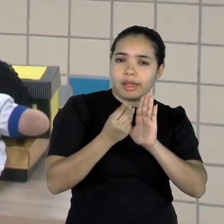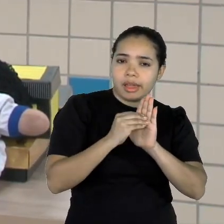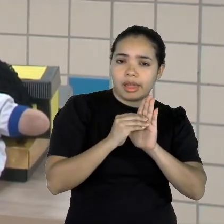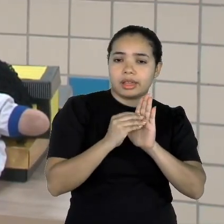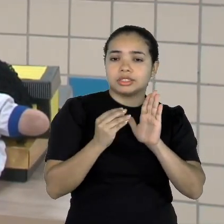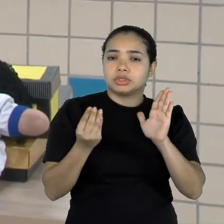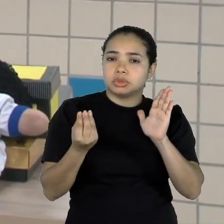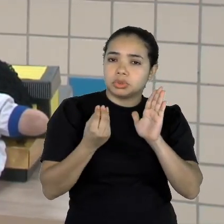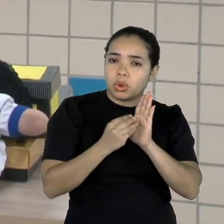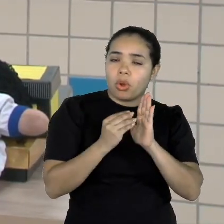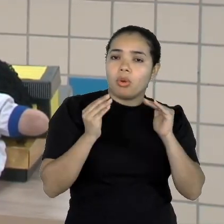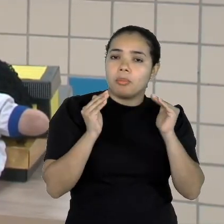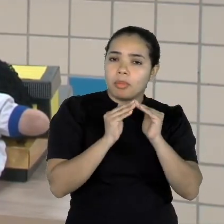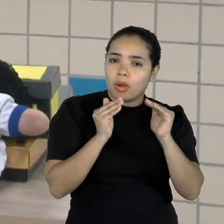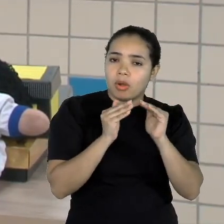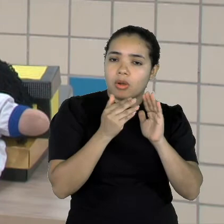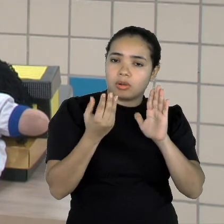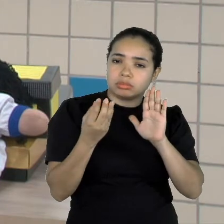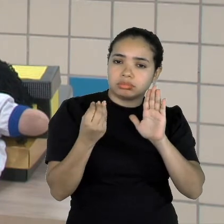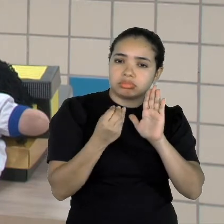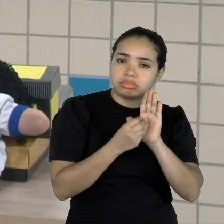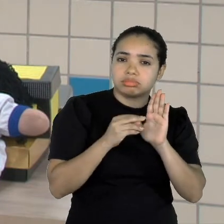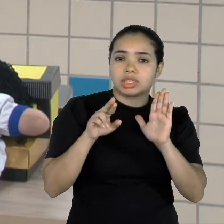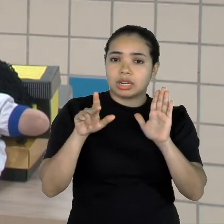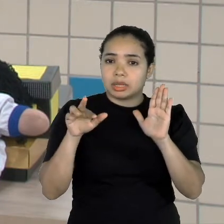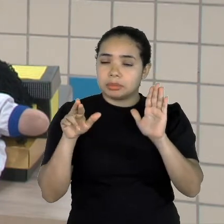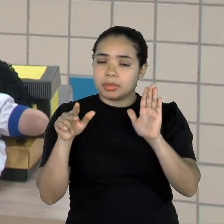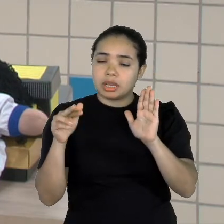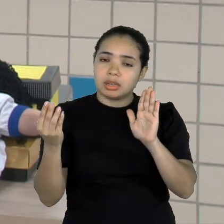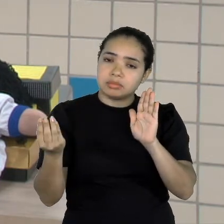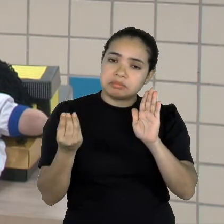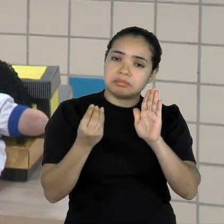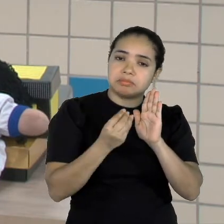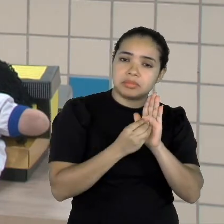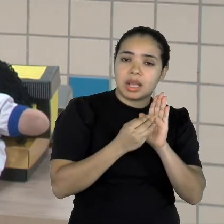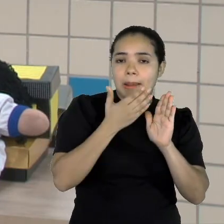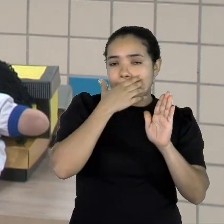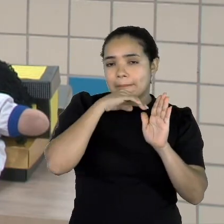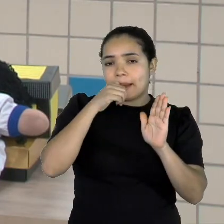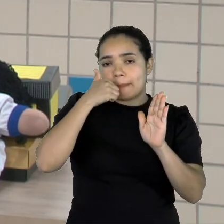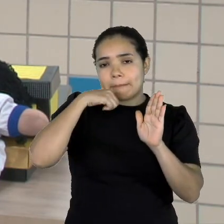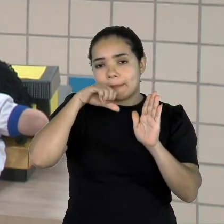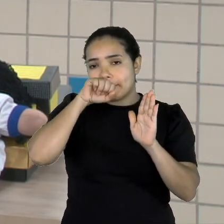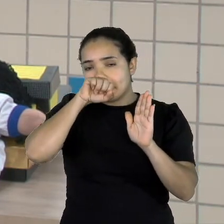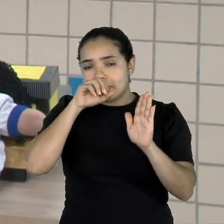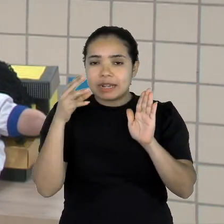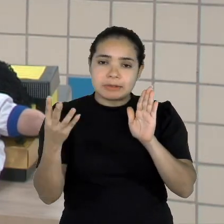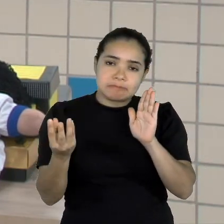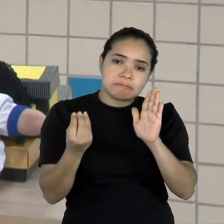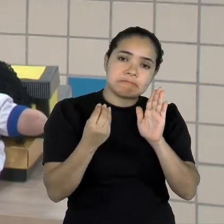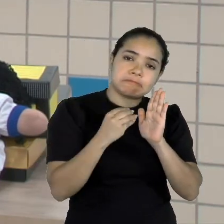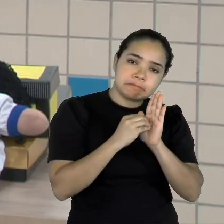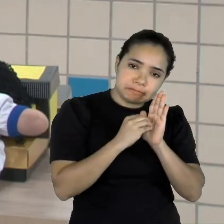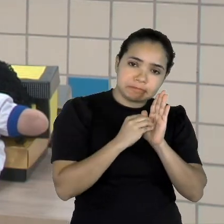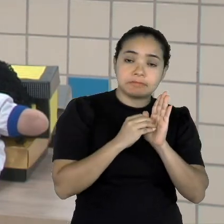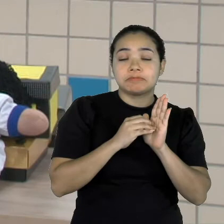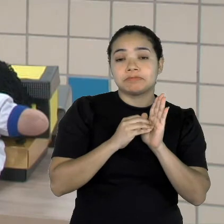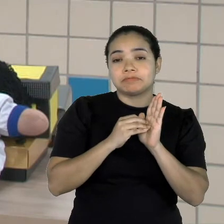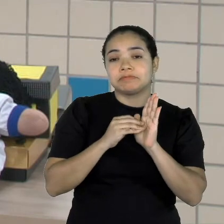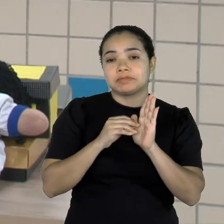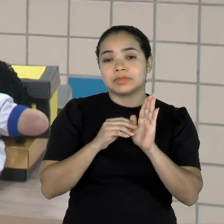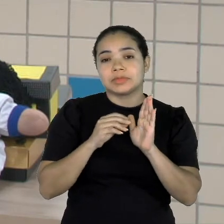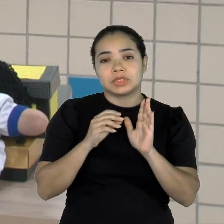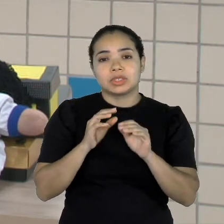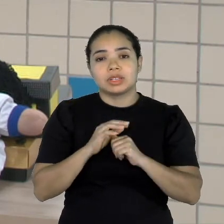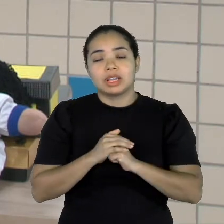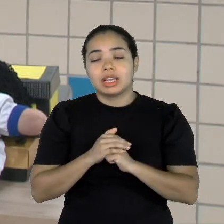se tem irmãos, se não tem, se quiser colocar o nome dos pais de você, se não precisa, vai colocar lá e escolher